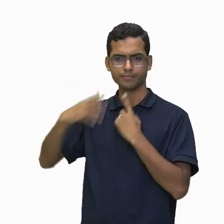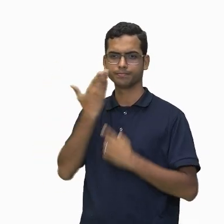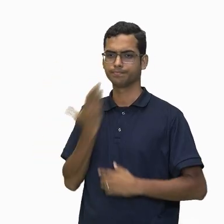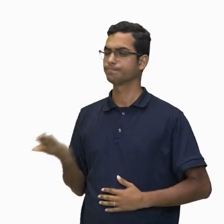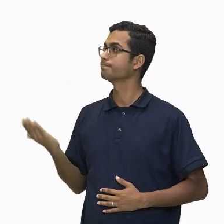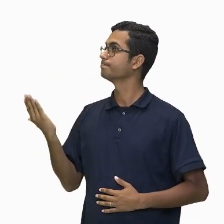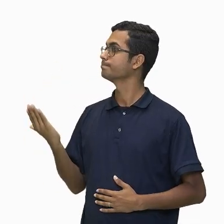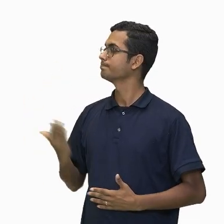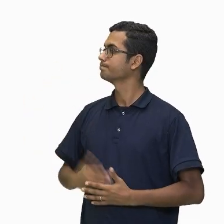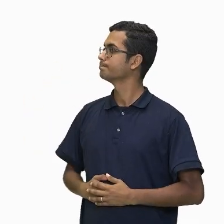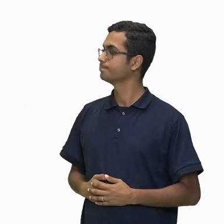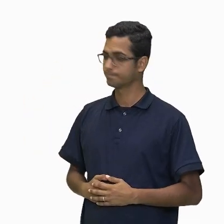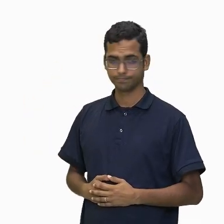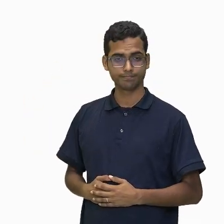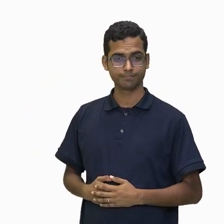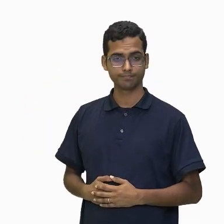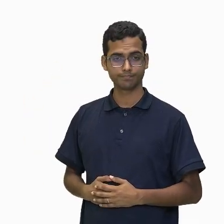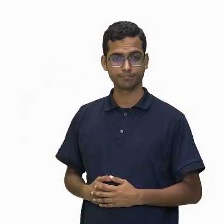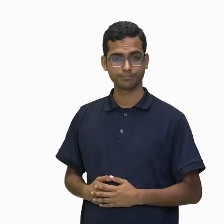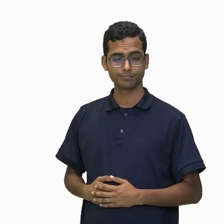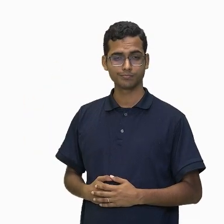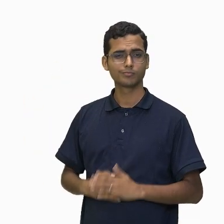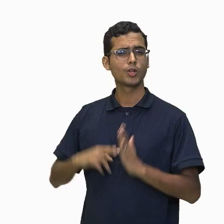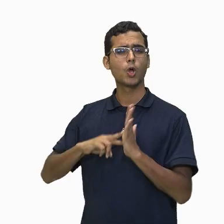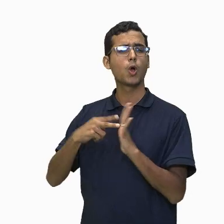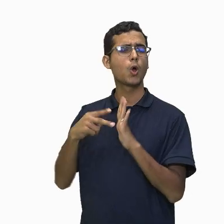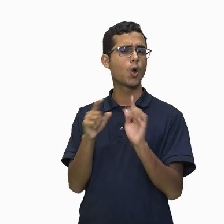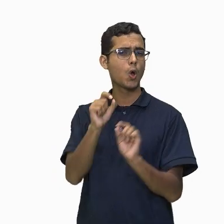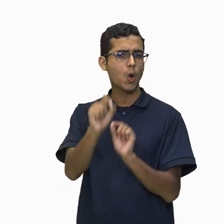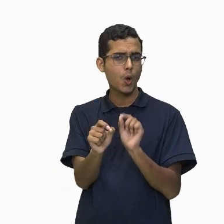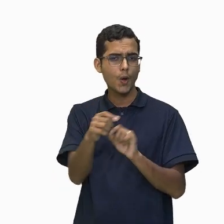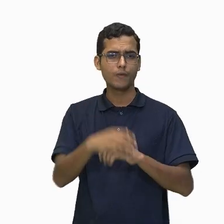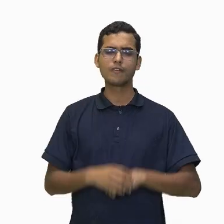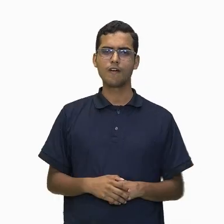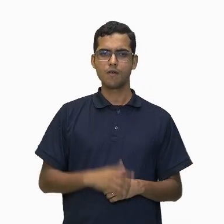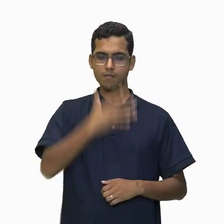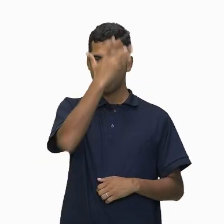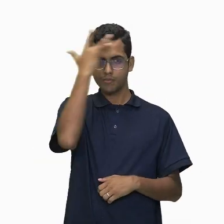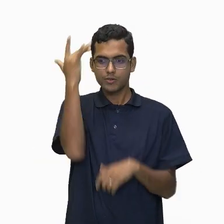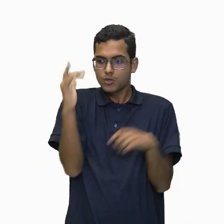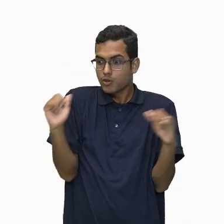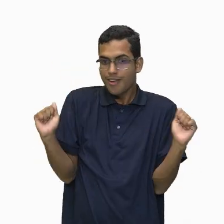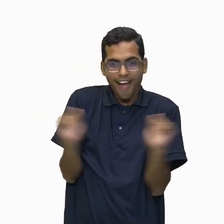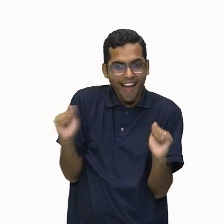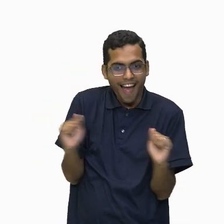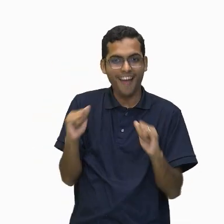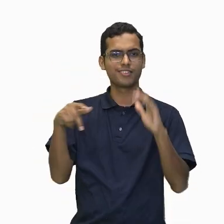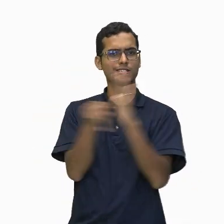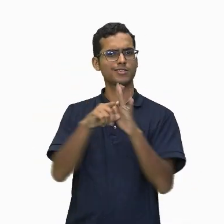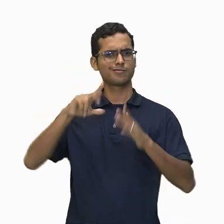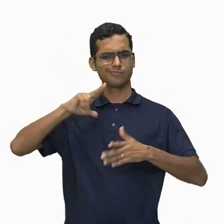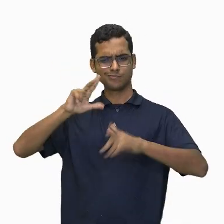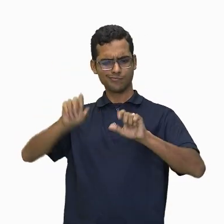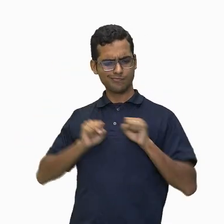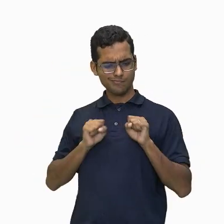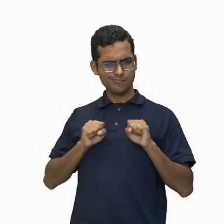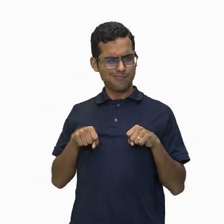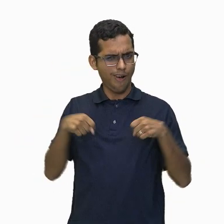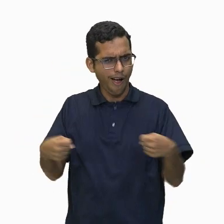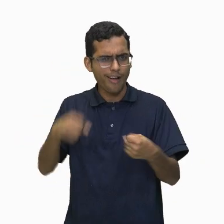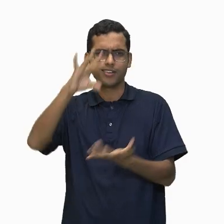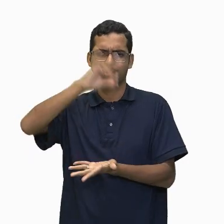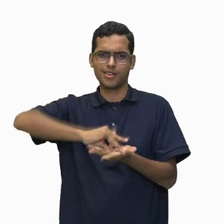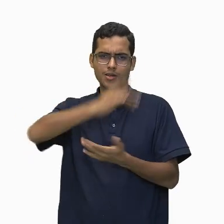Stan, que é um fã extremamente dedicado. A palavra vem da junção de stalker,